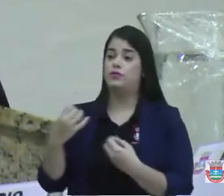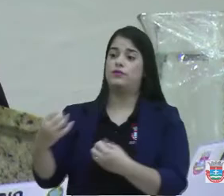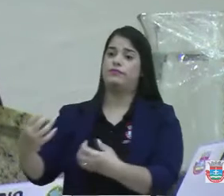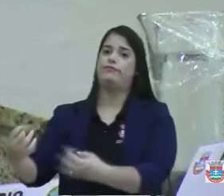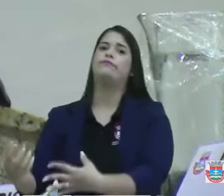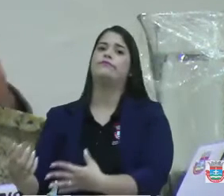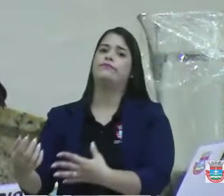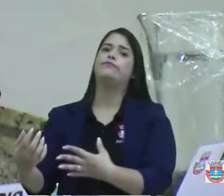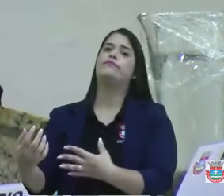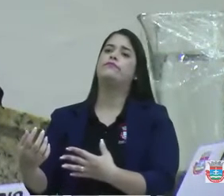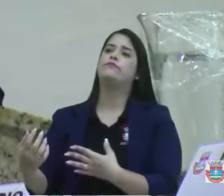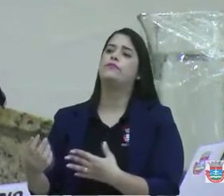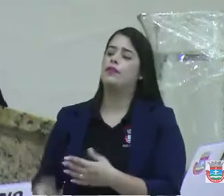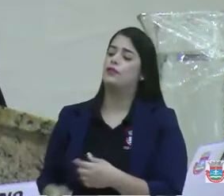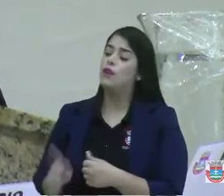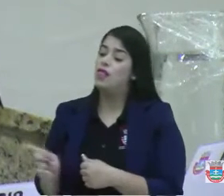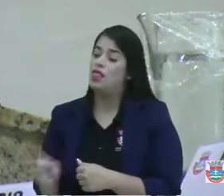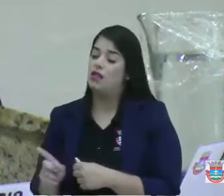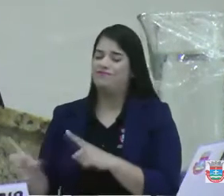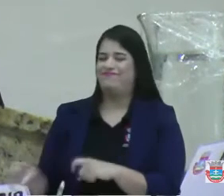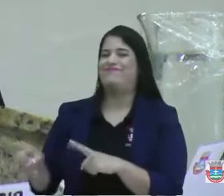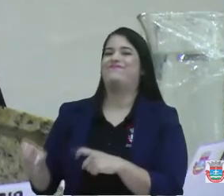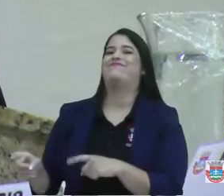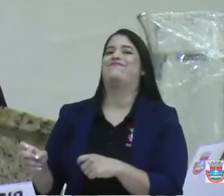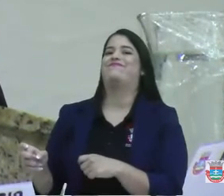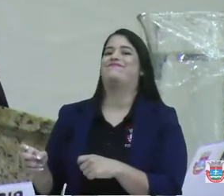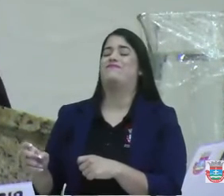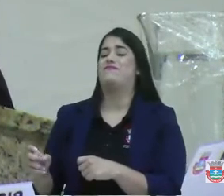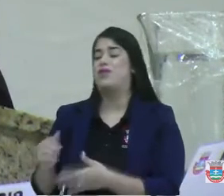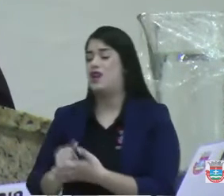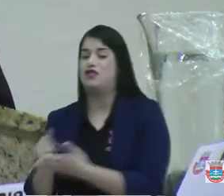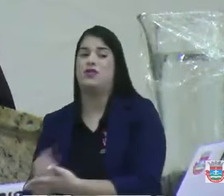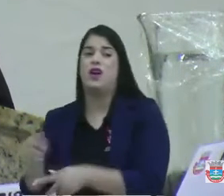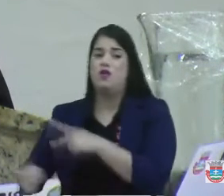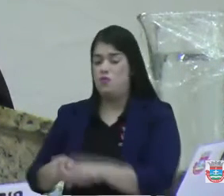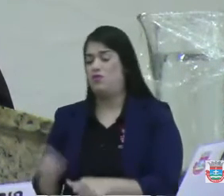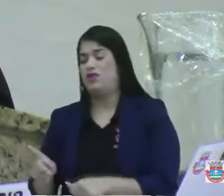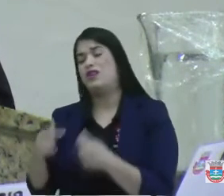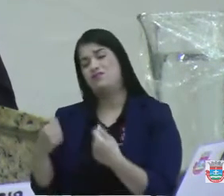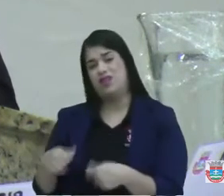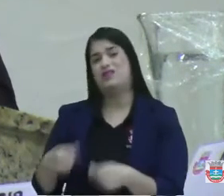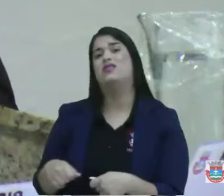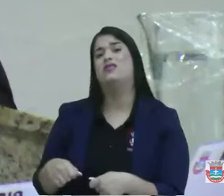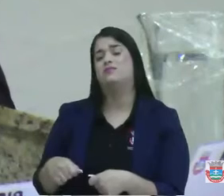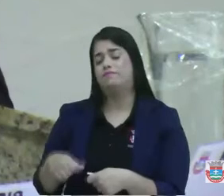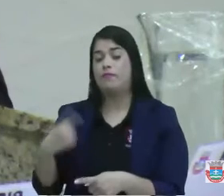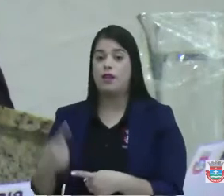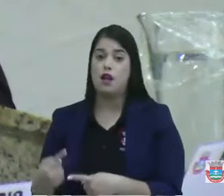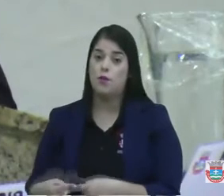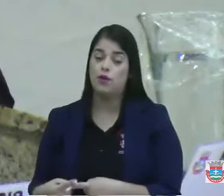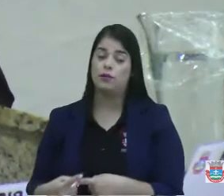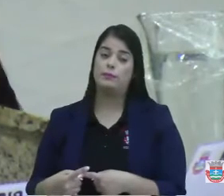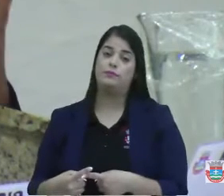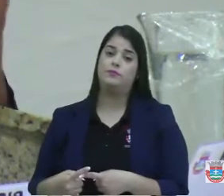lá de outra região de outro sítio para socorrer aquela população que tanto precisa porque